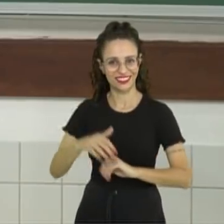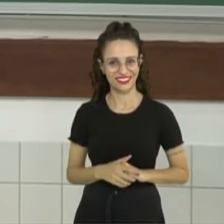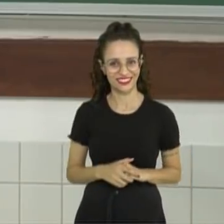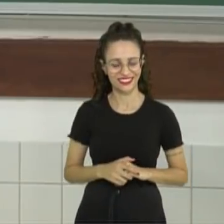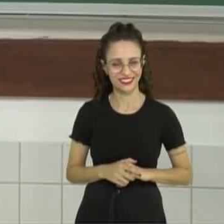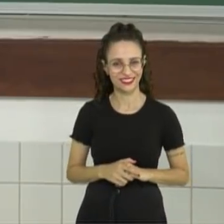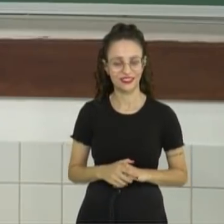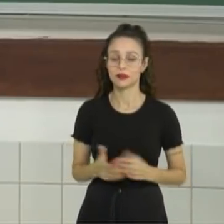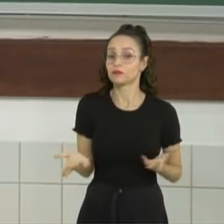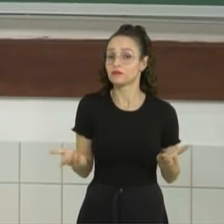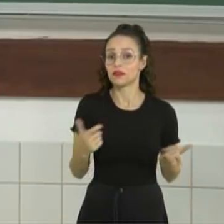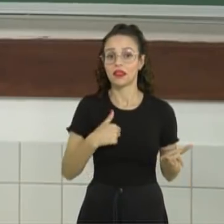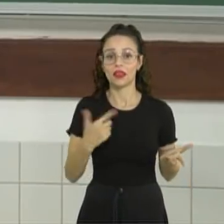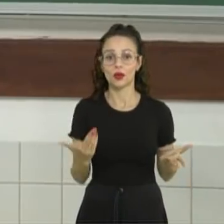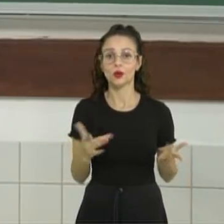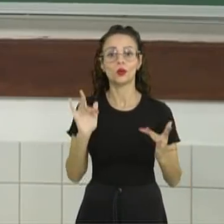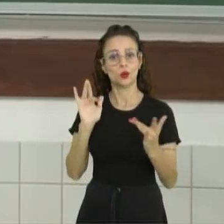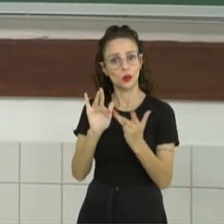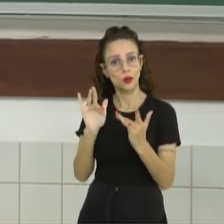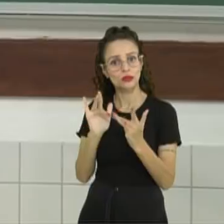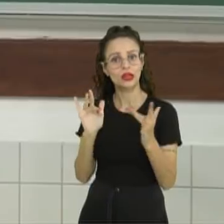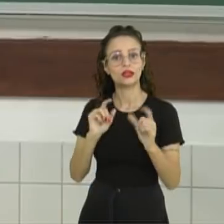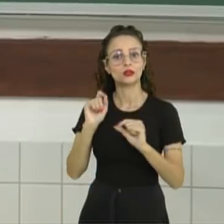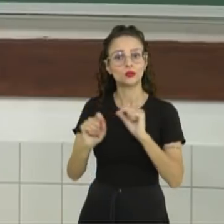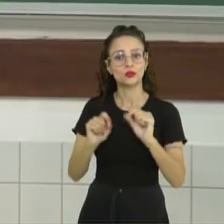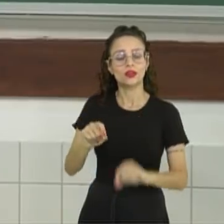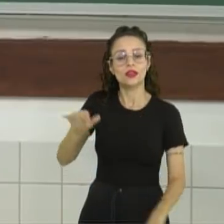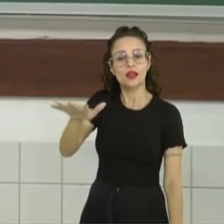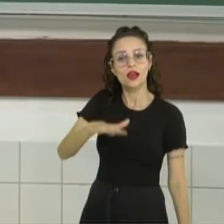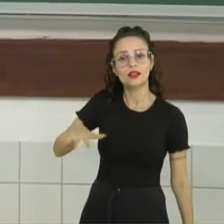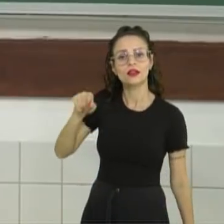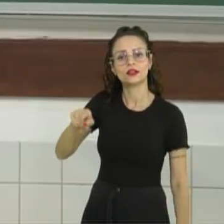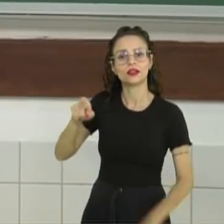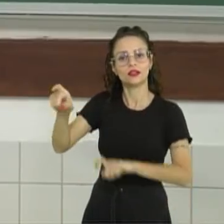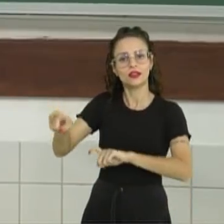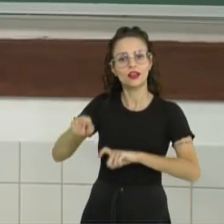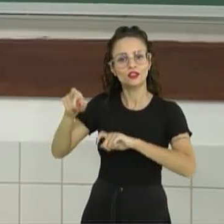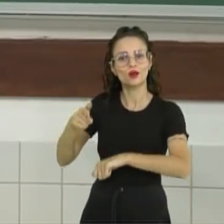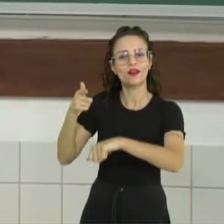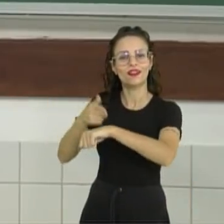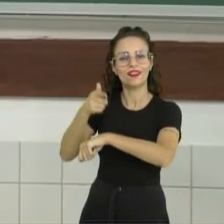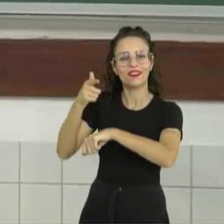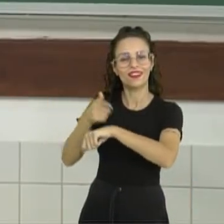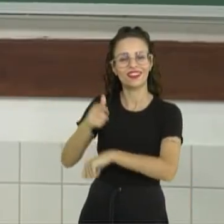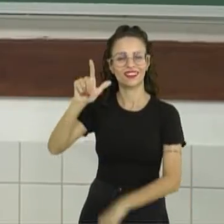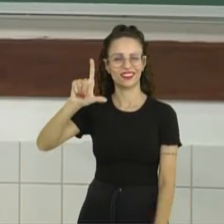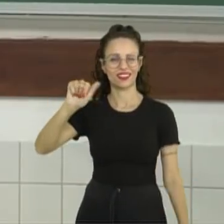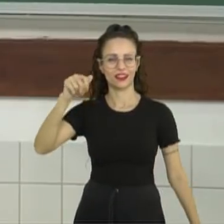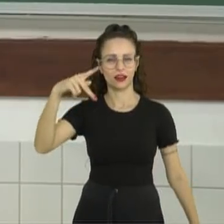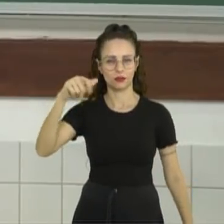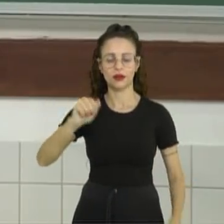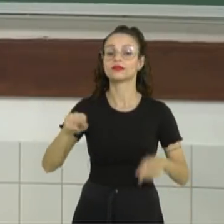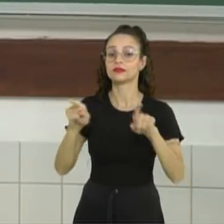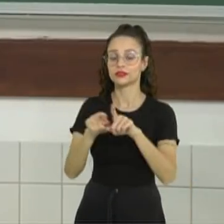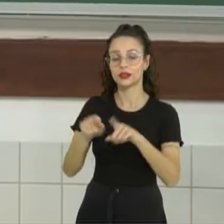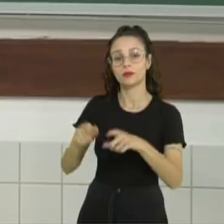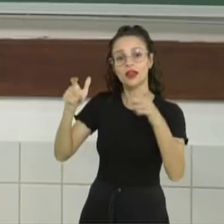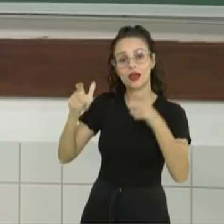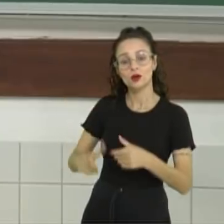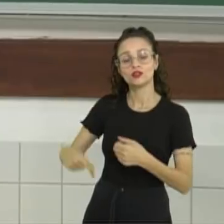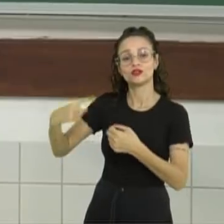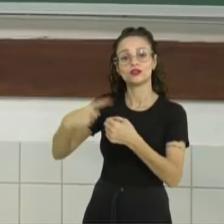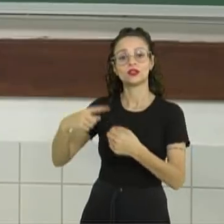longe. Poxa, eu tive um contato tão bacana com a região ali dos agricultores da Lapa e também da região de